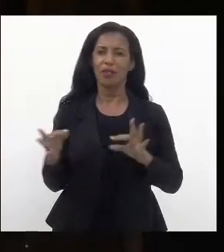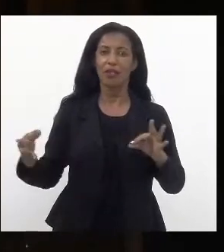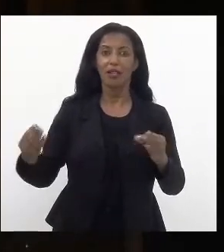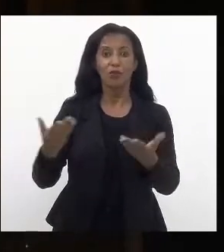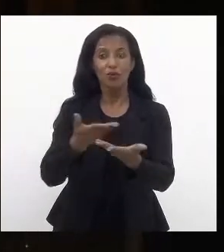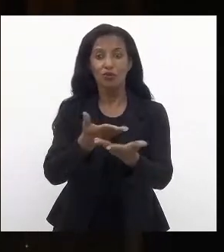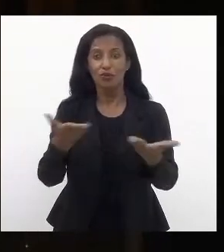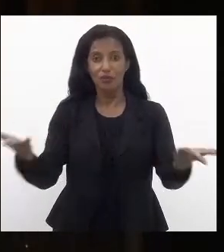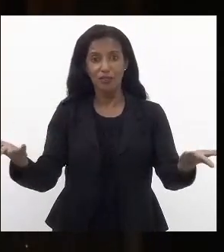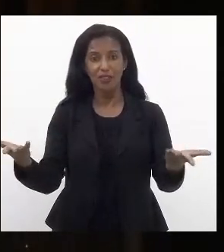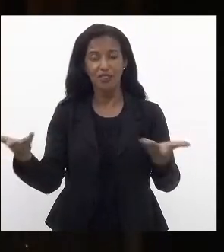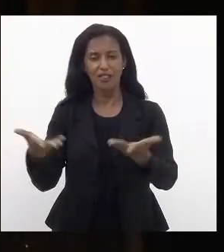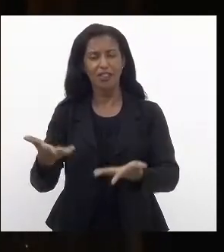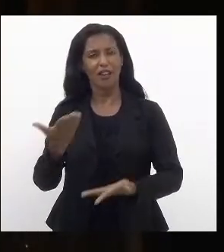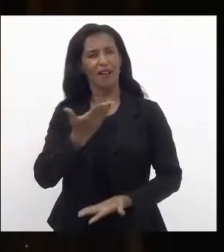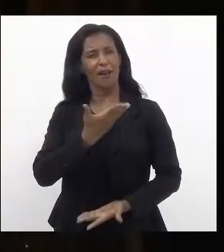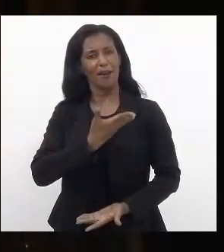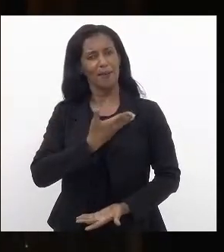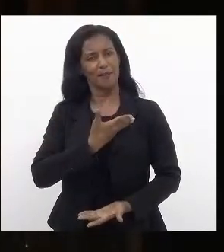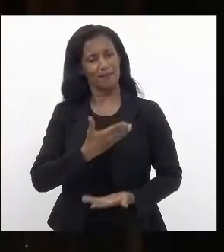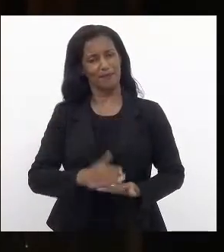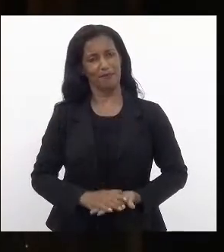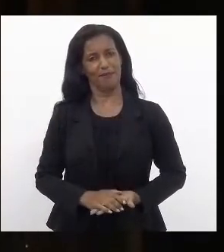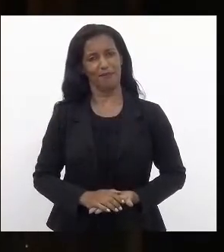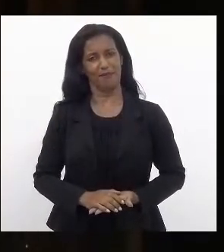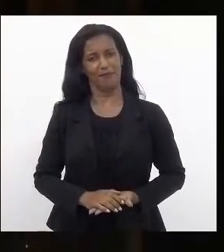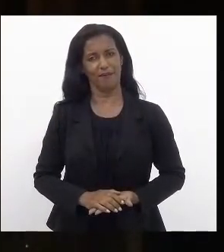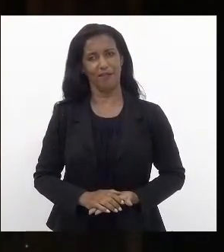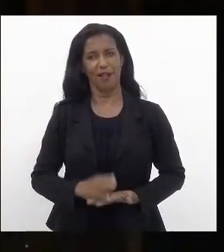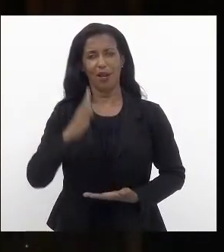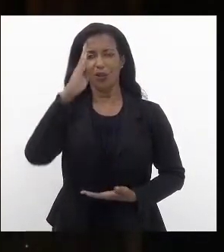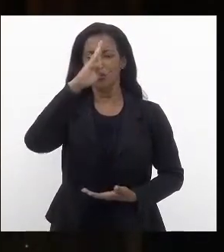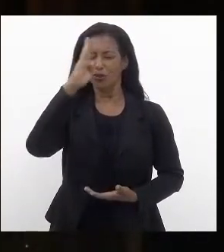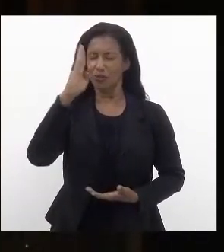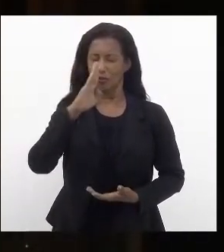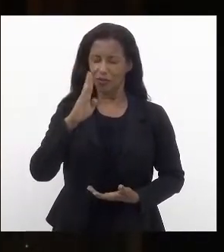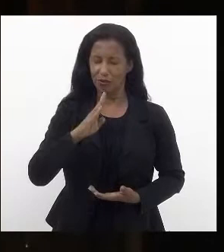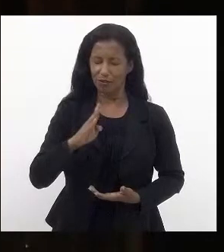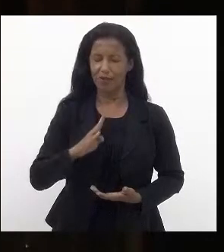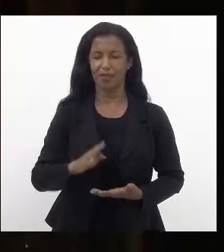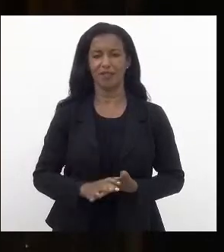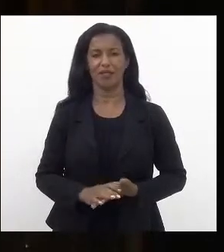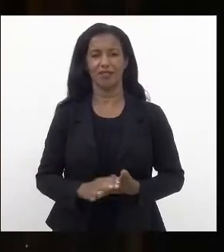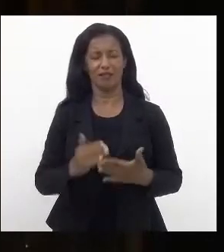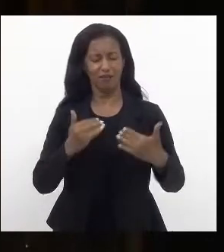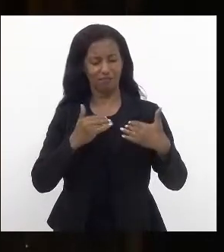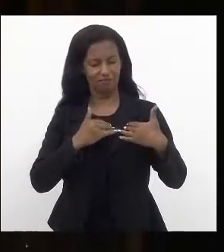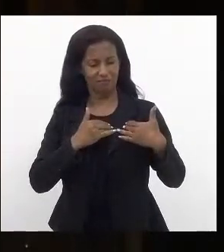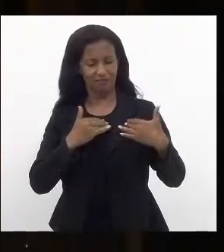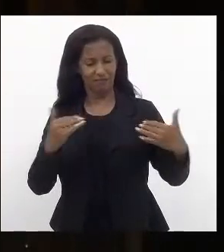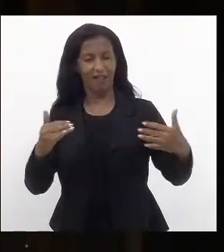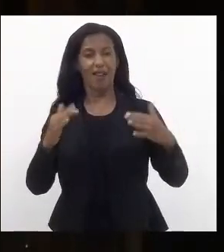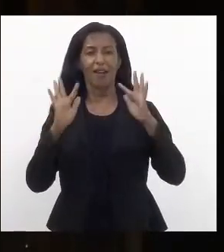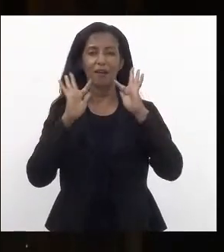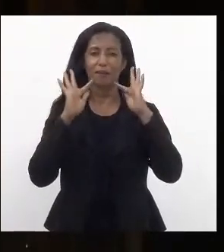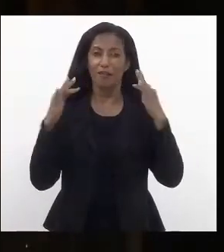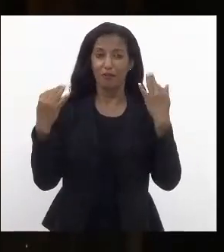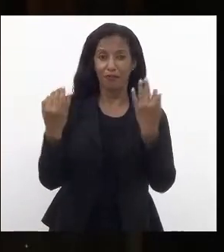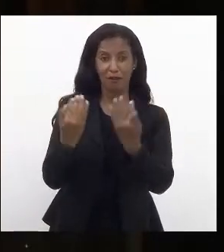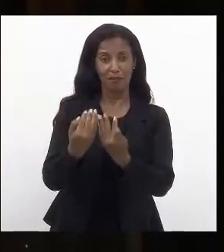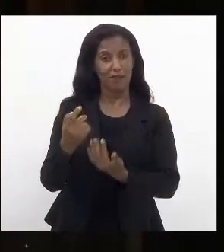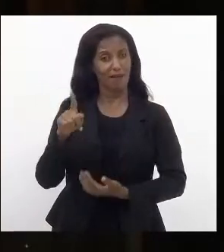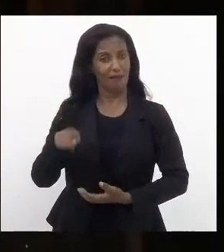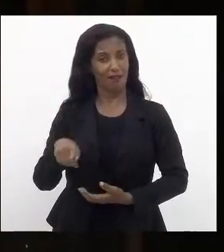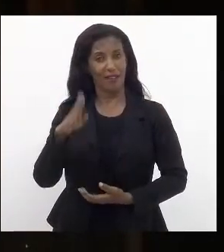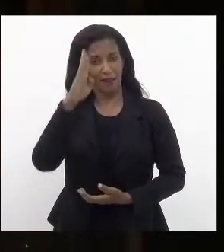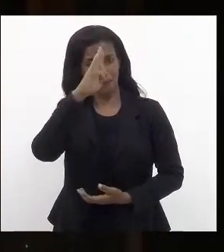vocês presentes, amigos, aos brasileiros. Eu me estendo isso à minha família, que tem uma esposa brasileira,